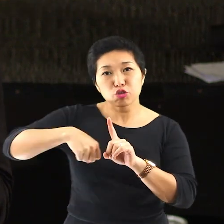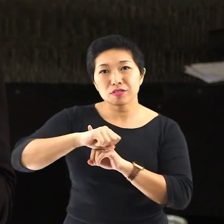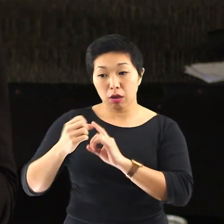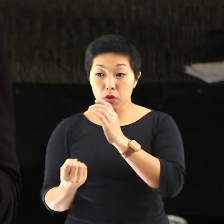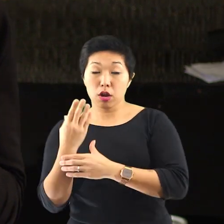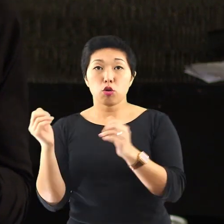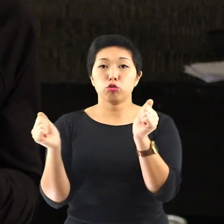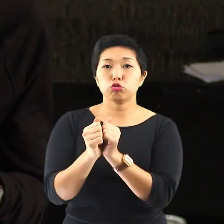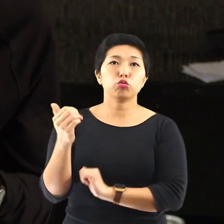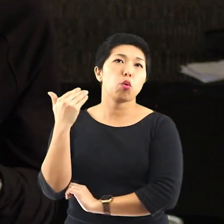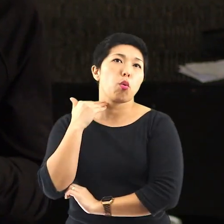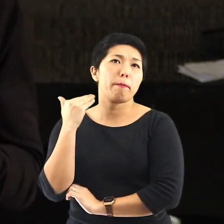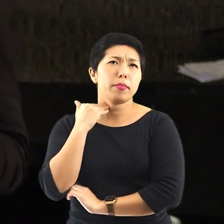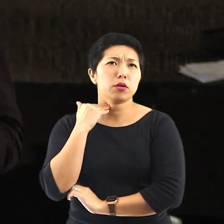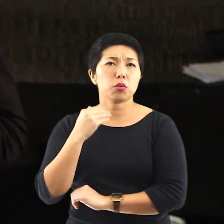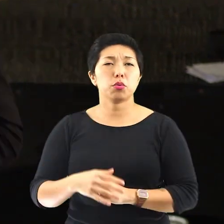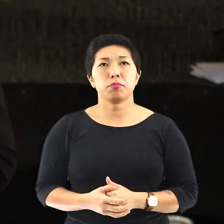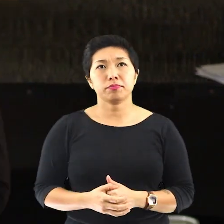Banco...